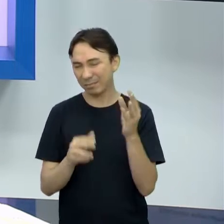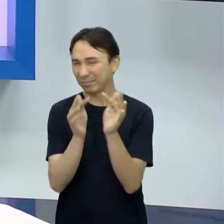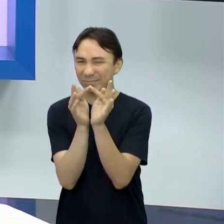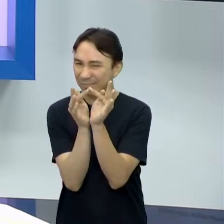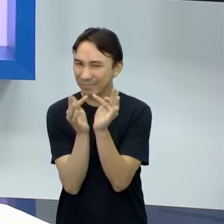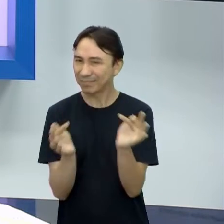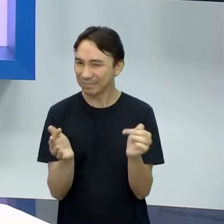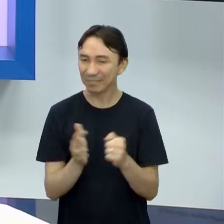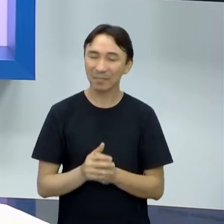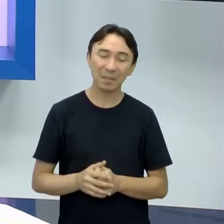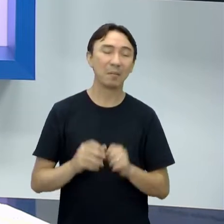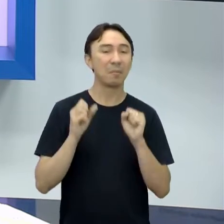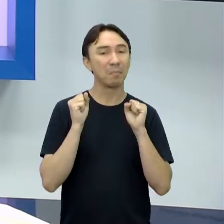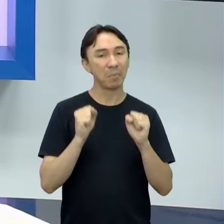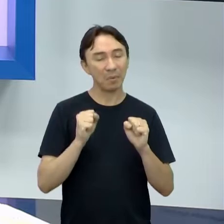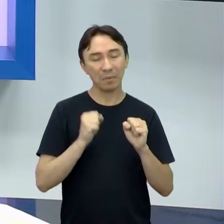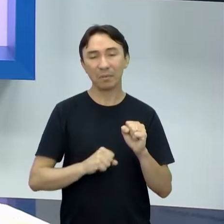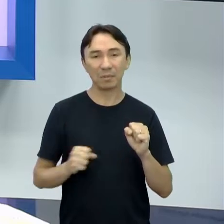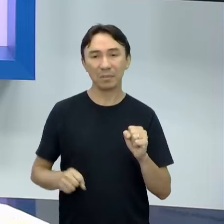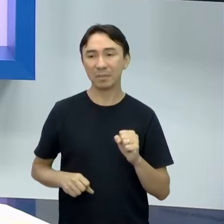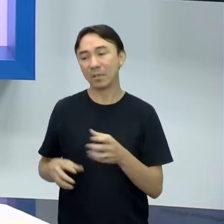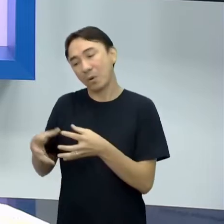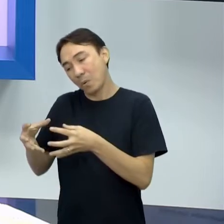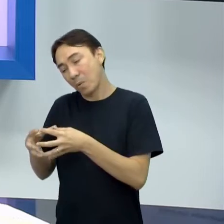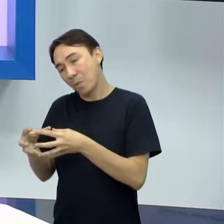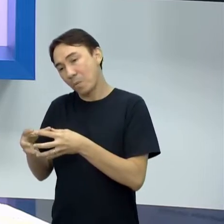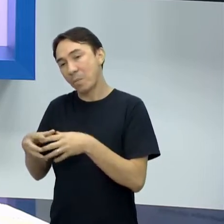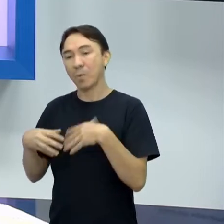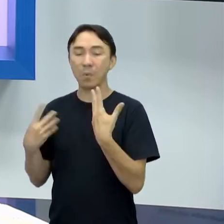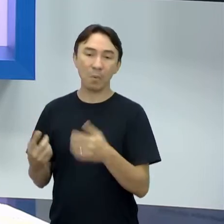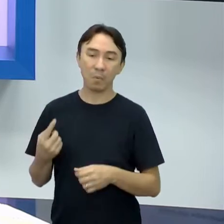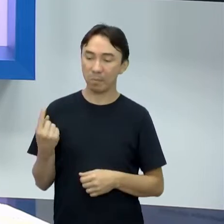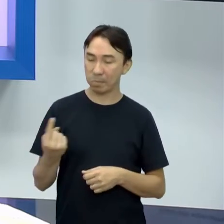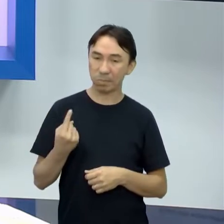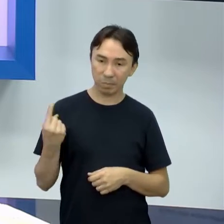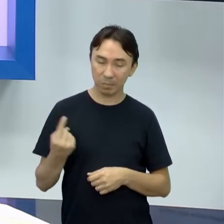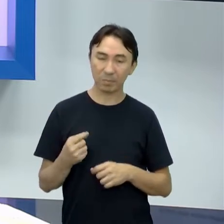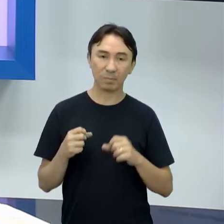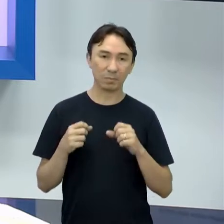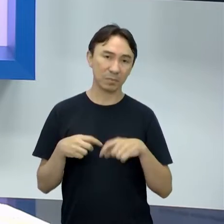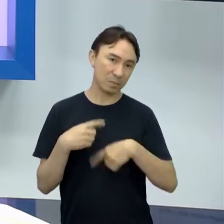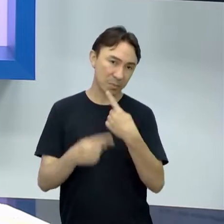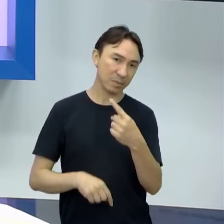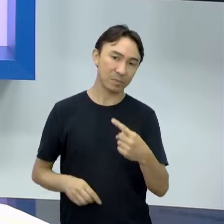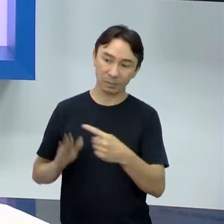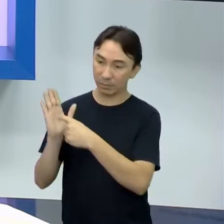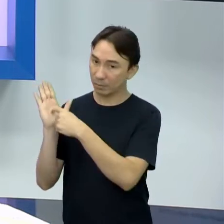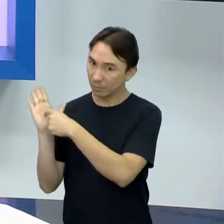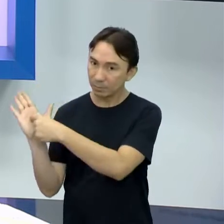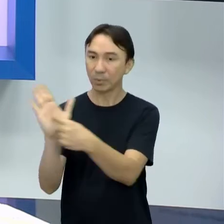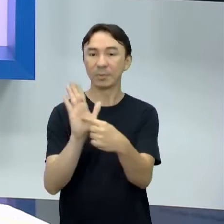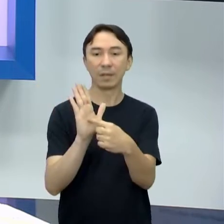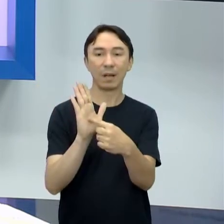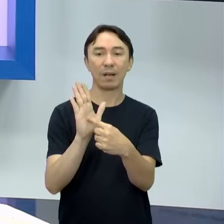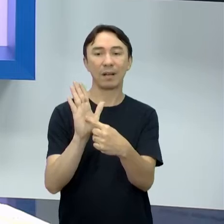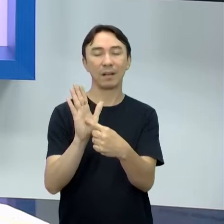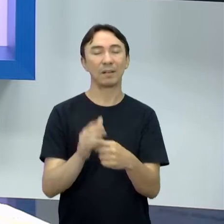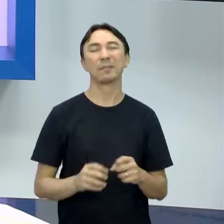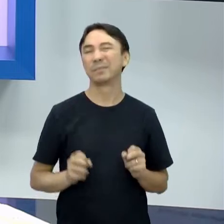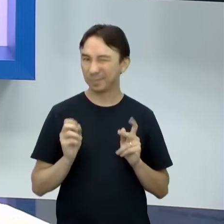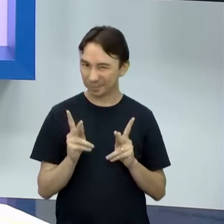mas expondo se você fez de forma individual ou coletiva. Acabou por aí? Não. Nós vamos pensar